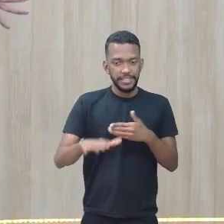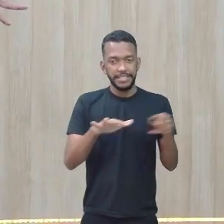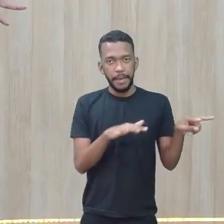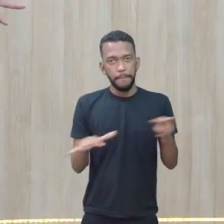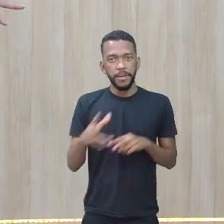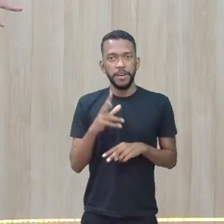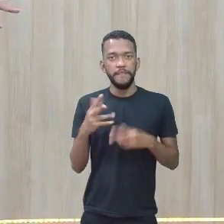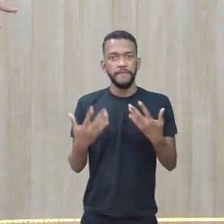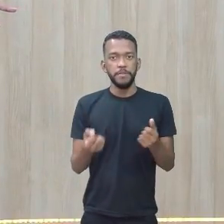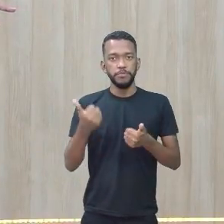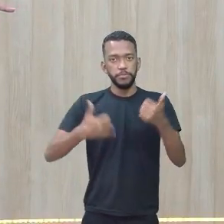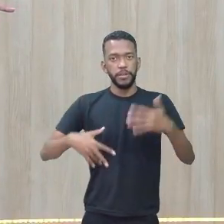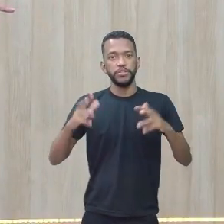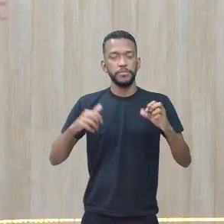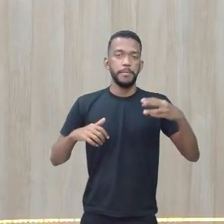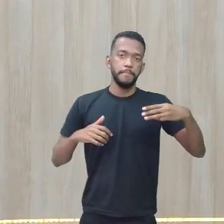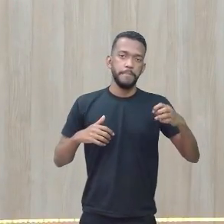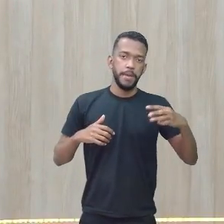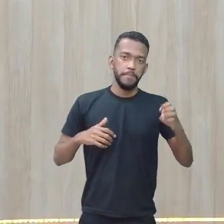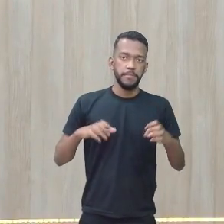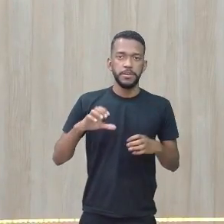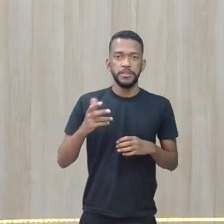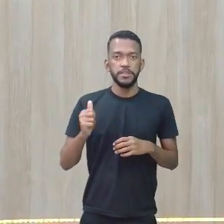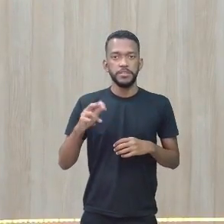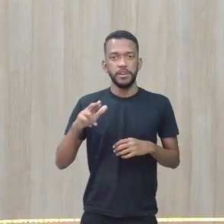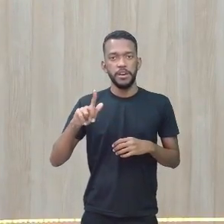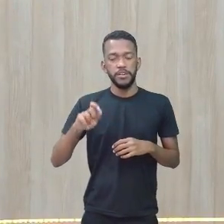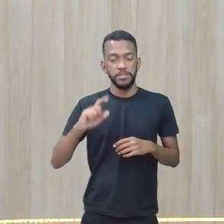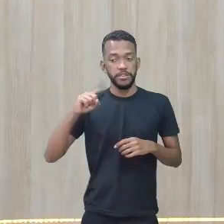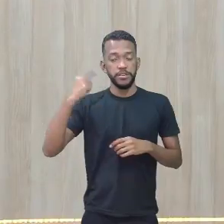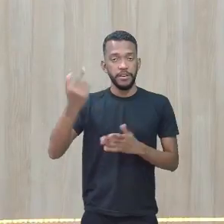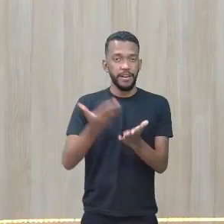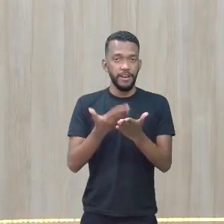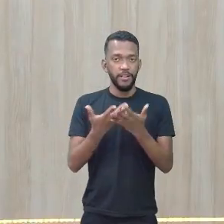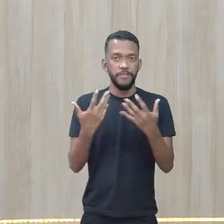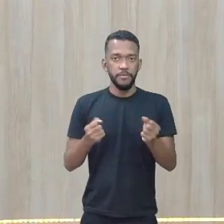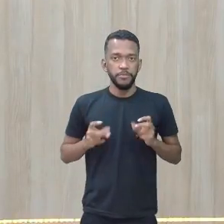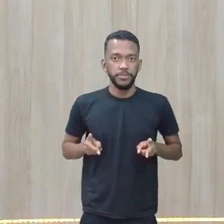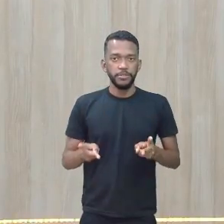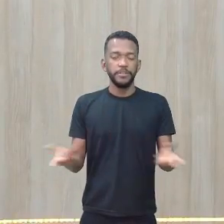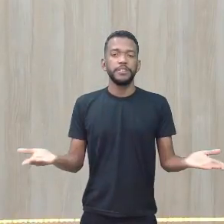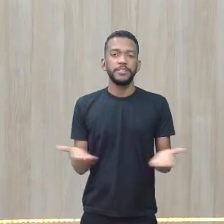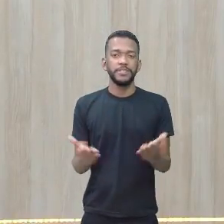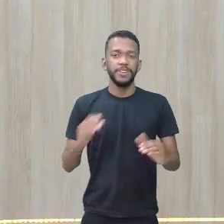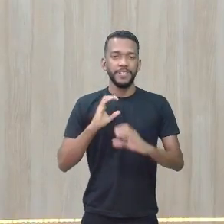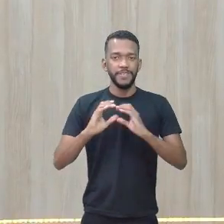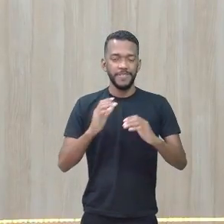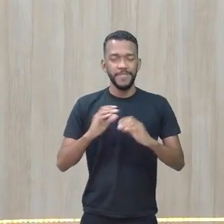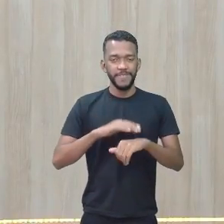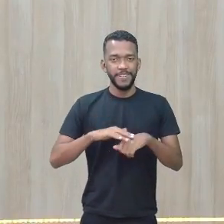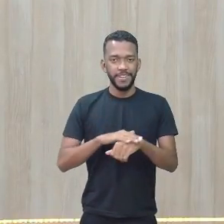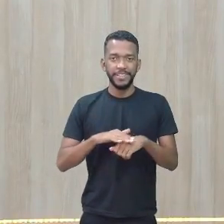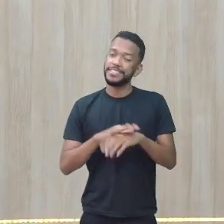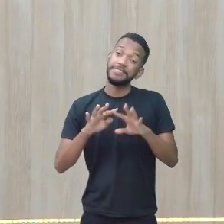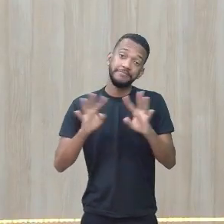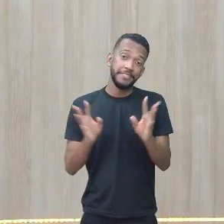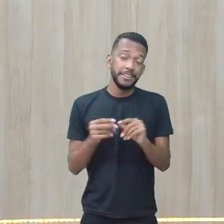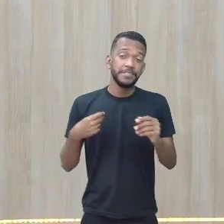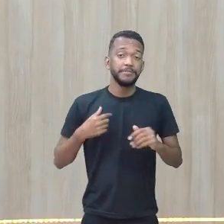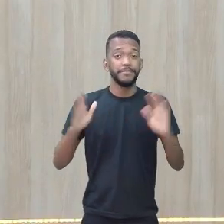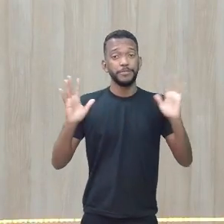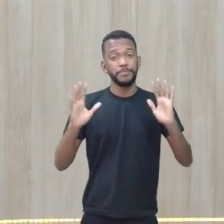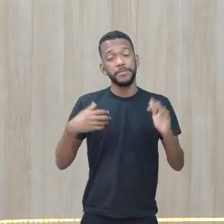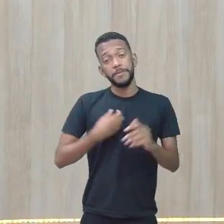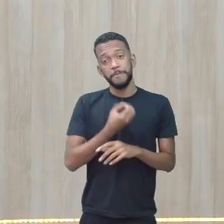gente vai estar falando sobre meme e charge. Então, na aula que vem, a gente continua essa conversa. E é isso. Eu me despeço.